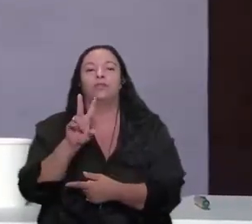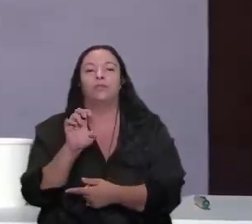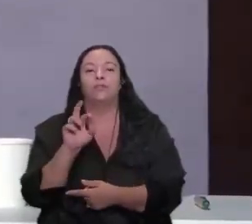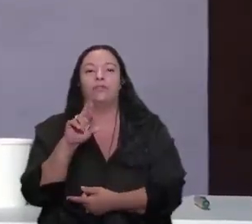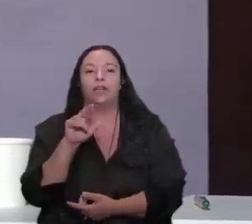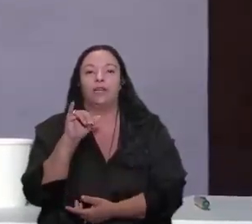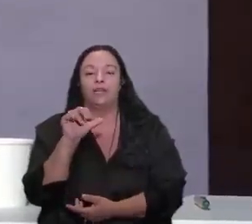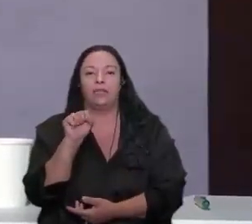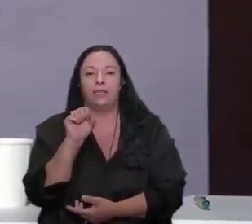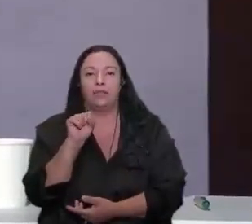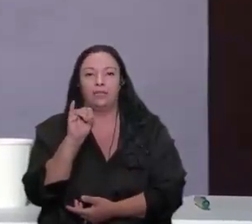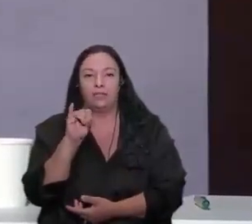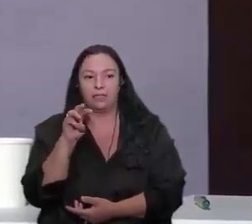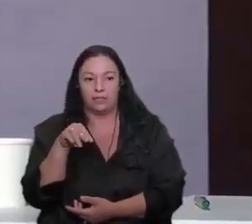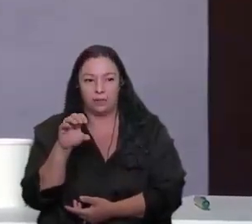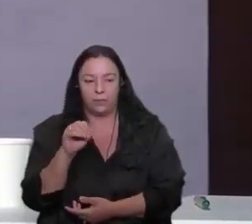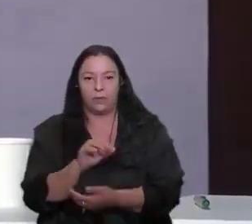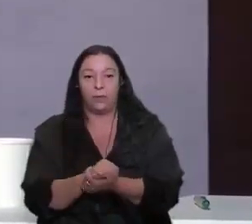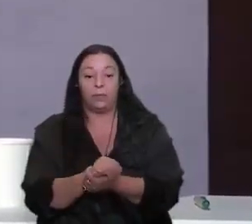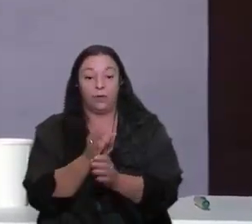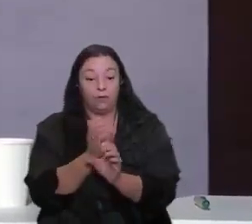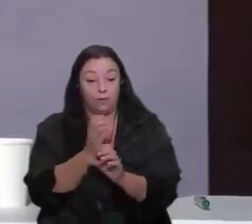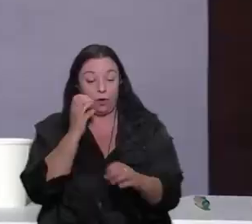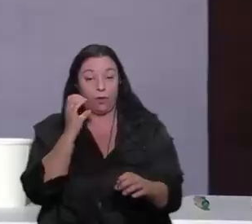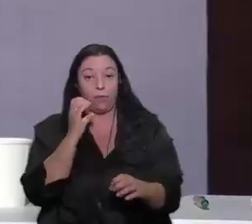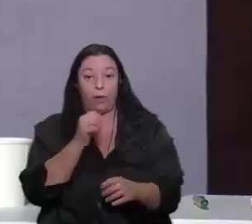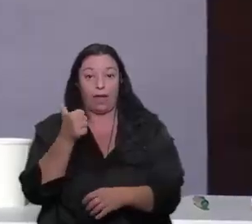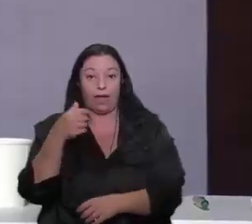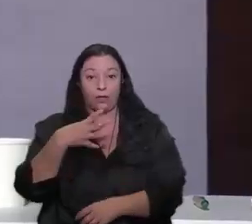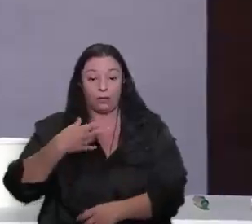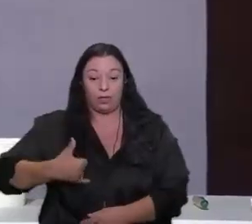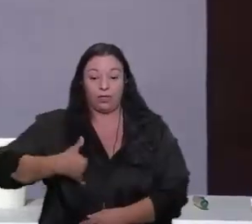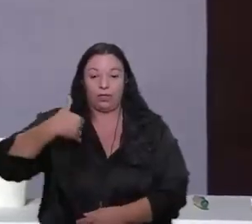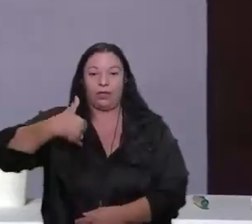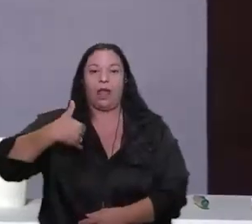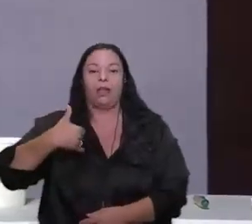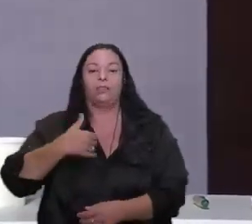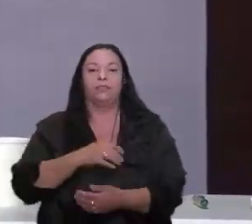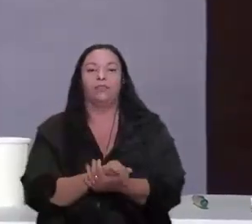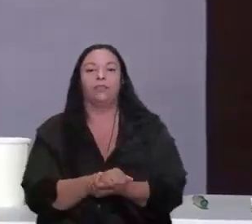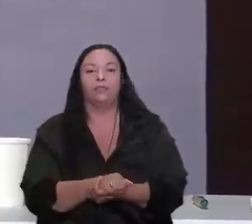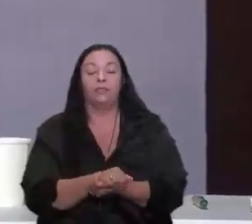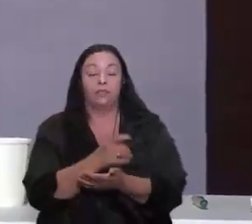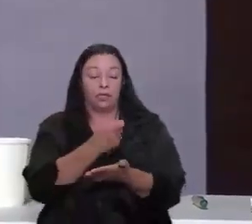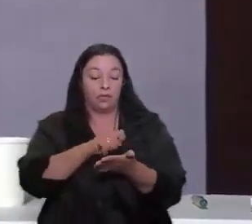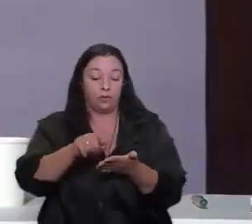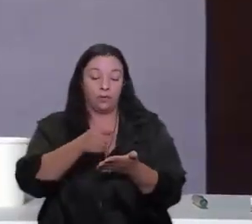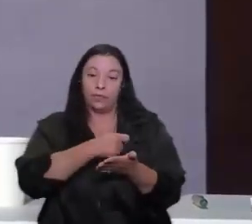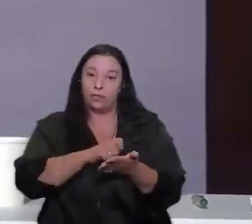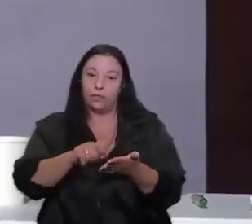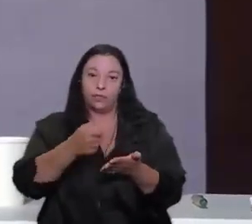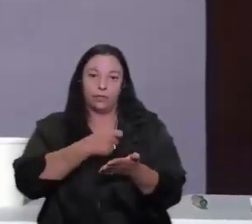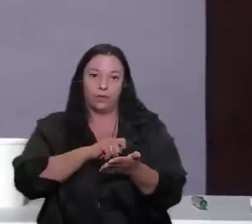Laértia, me formou e me fez querer, aos 14 anos, ser um escritor